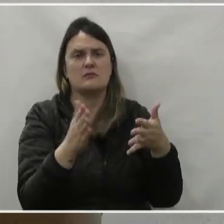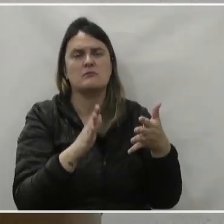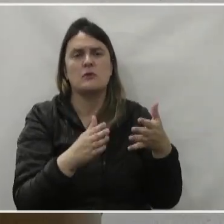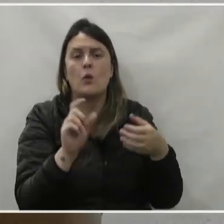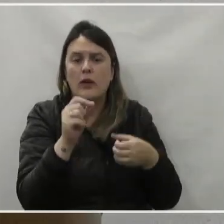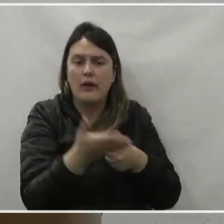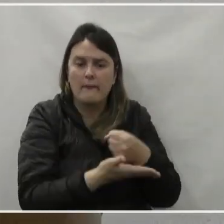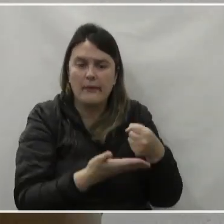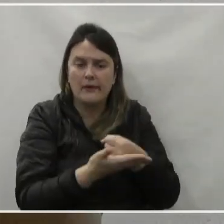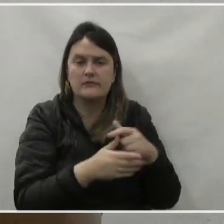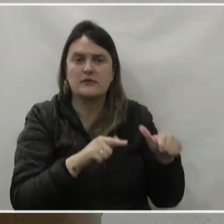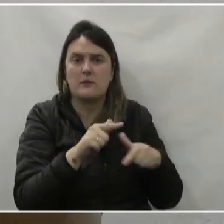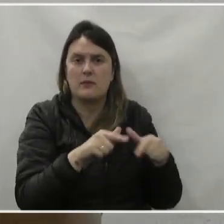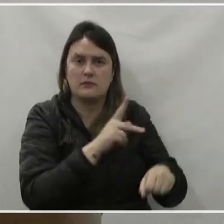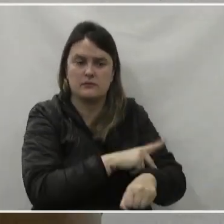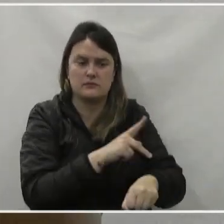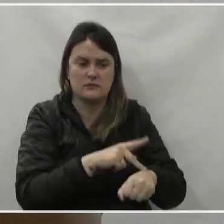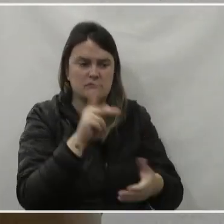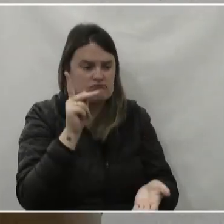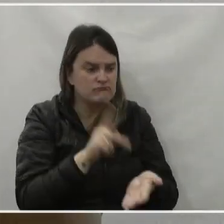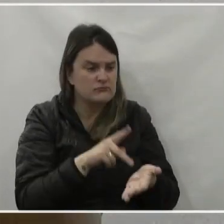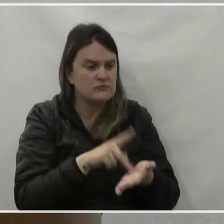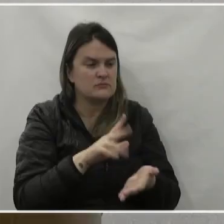necessário para o trabalho pedagógico acontecer?